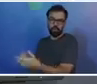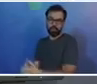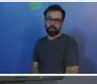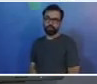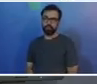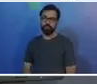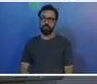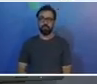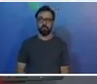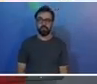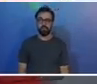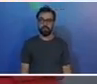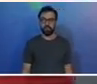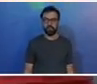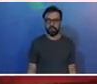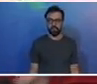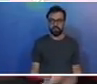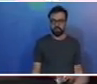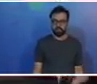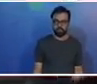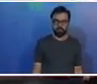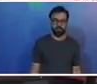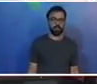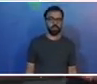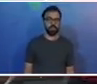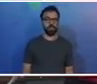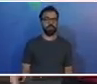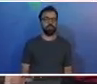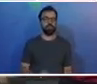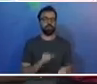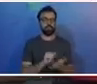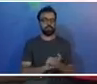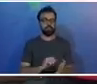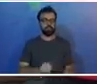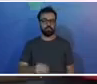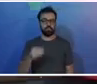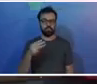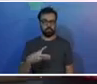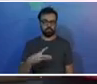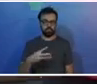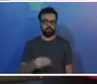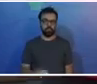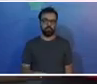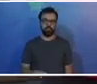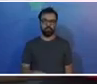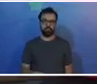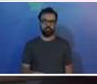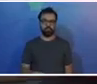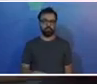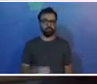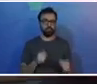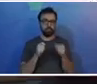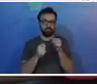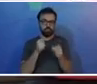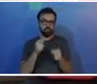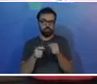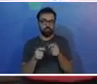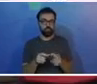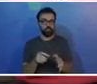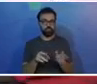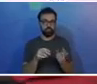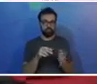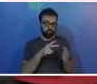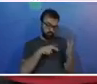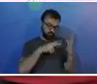nossos representantes. Vamos para a atividade 3. Leia a reportagem. Essa eu vou ler com vocês,